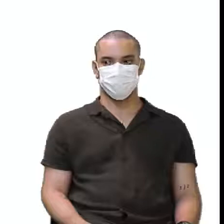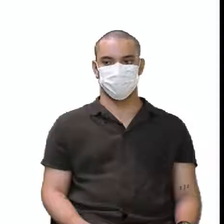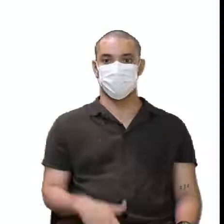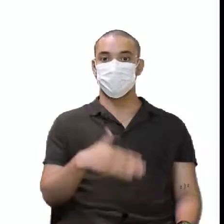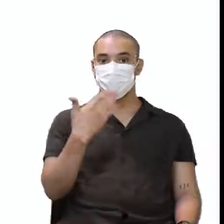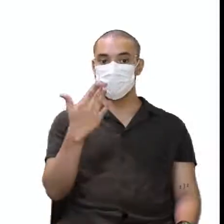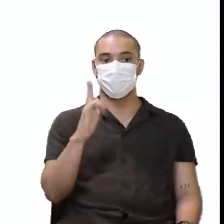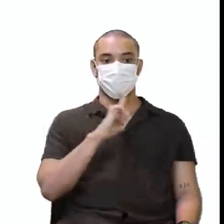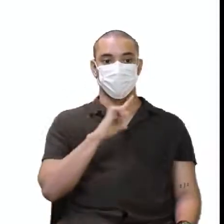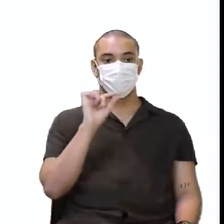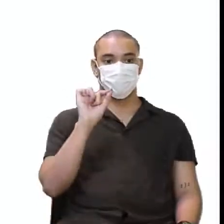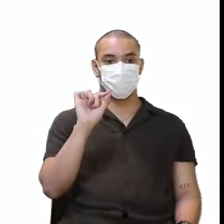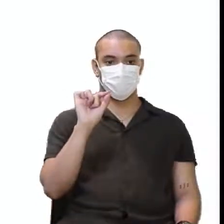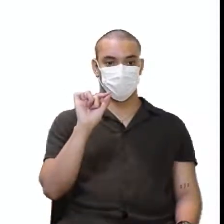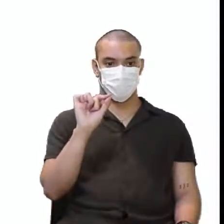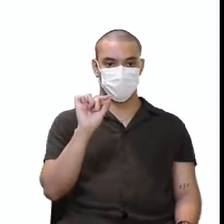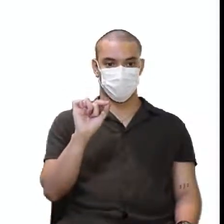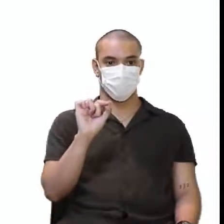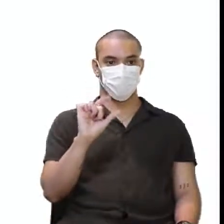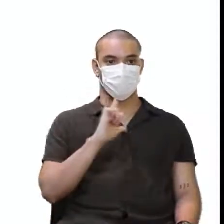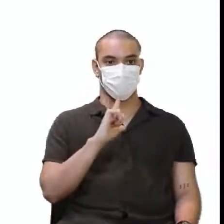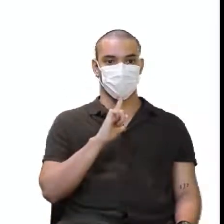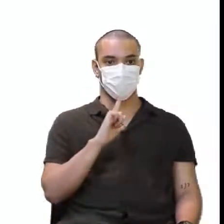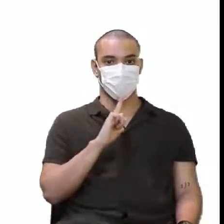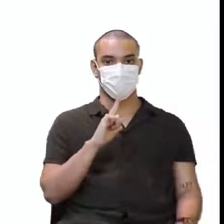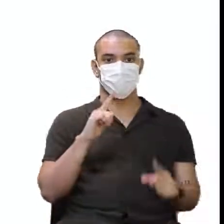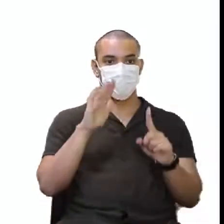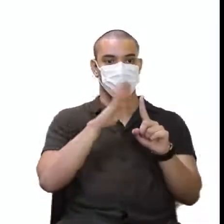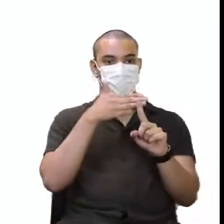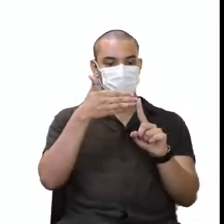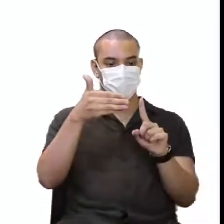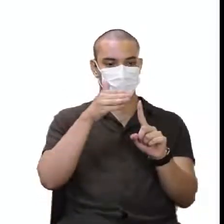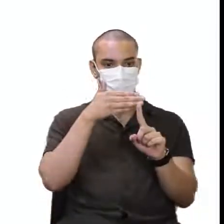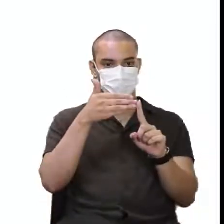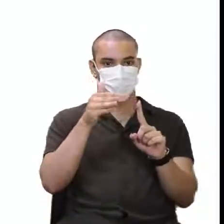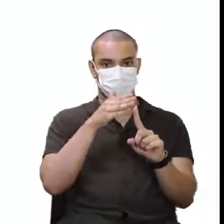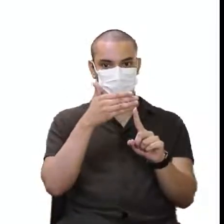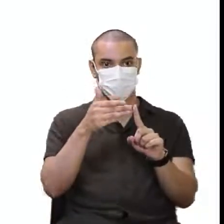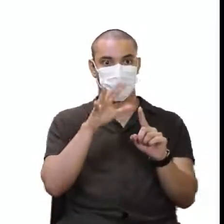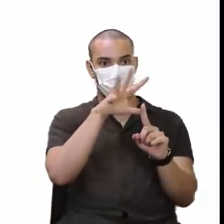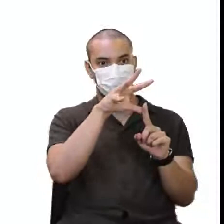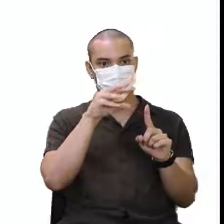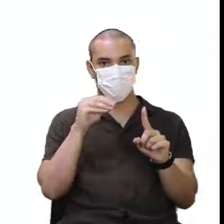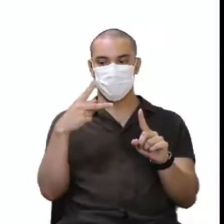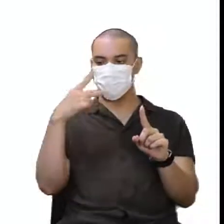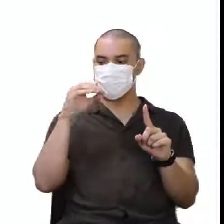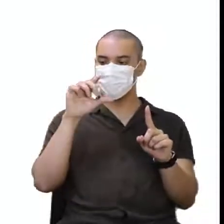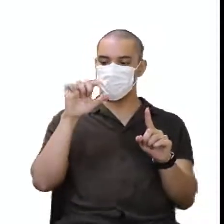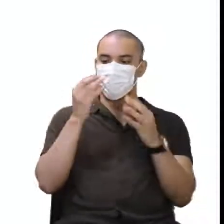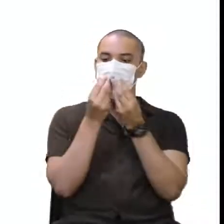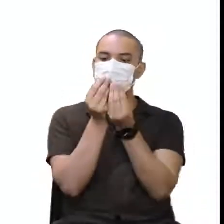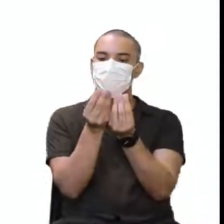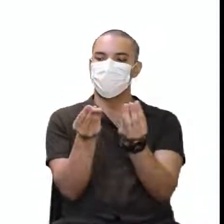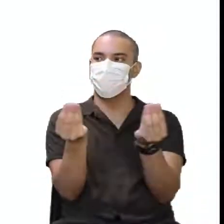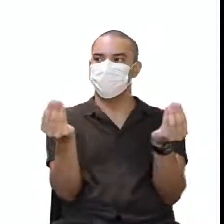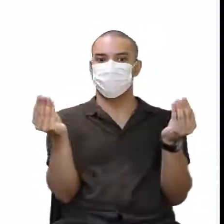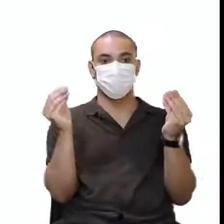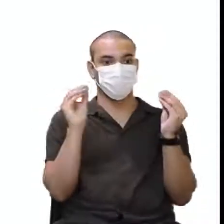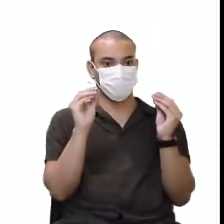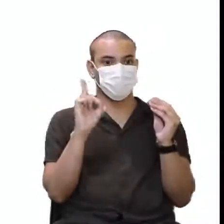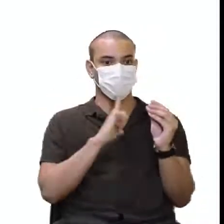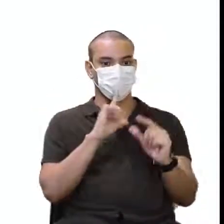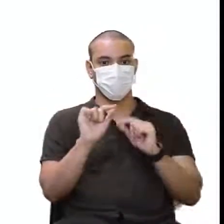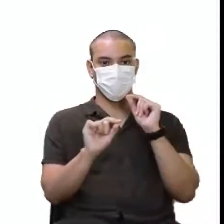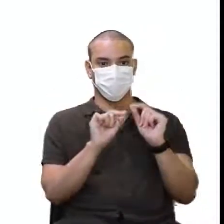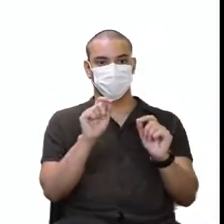E aí ele pegou esse pincelzinho, deu uma pincelada nessa antera, pegou um pouquinho de grão de pólen e conduziu aqui,